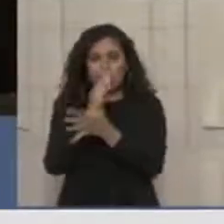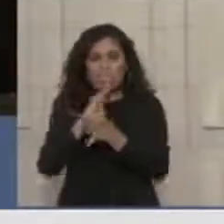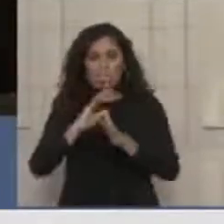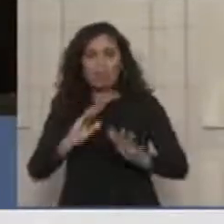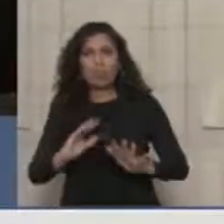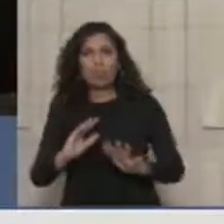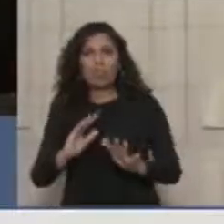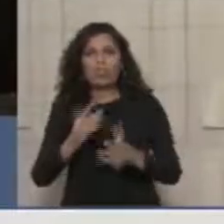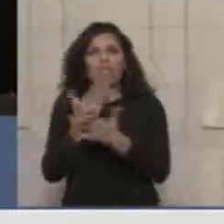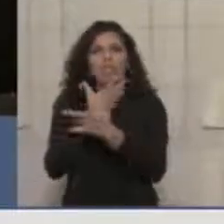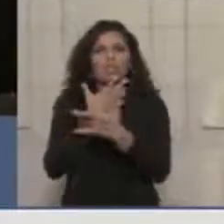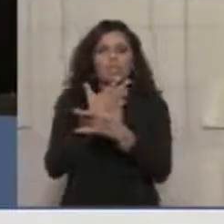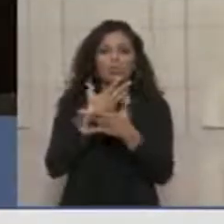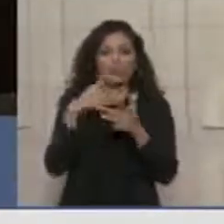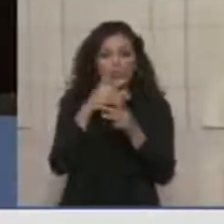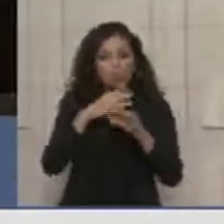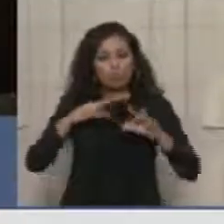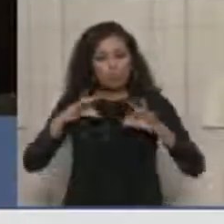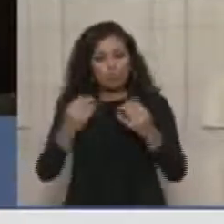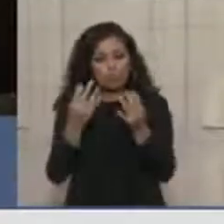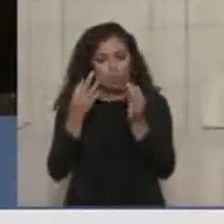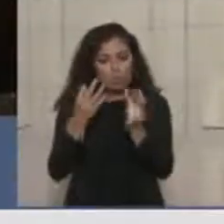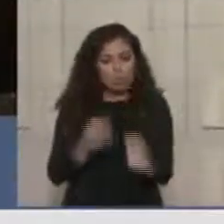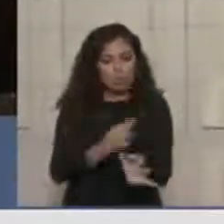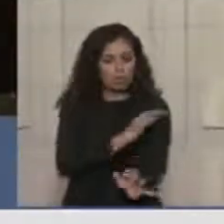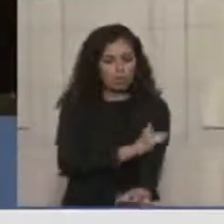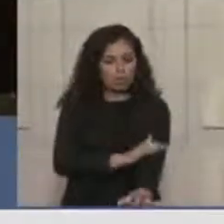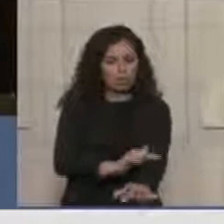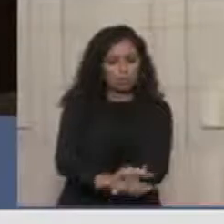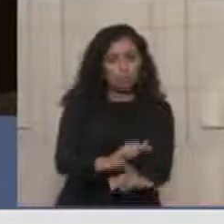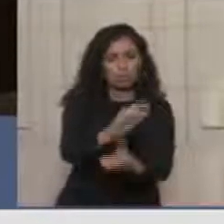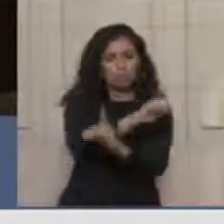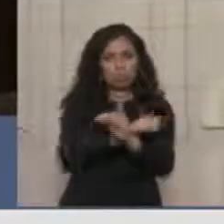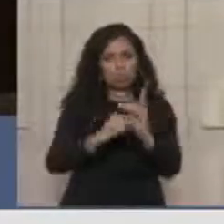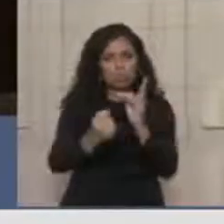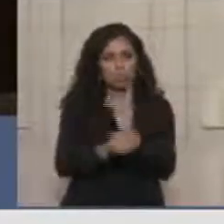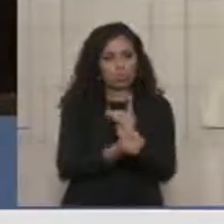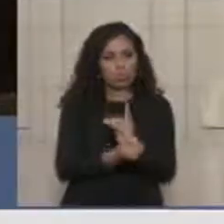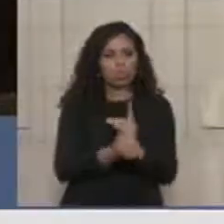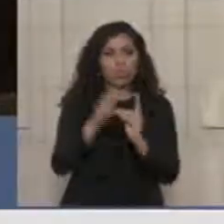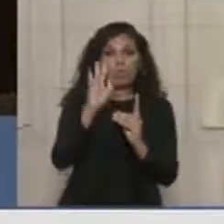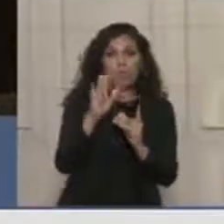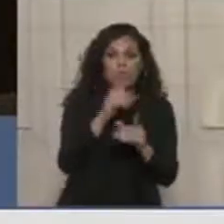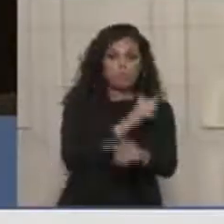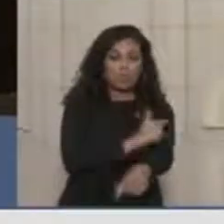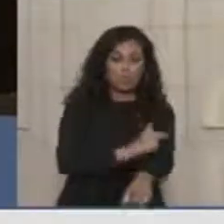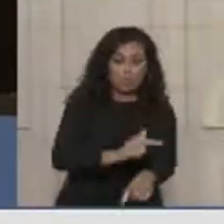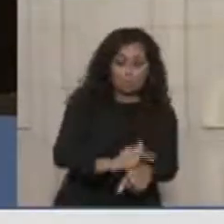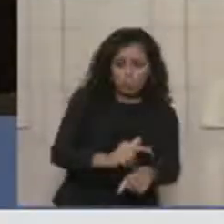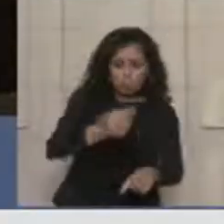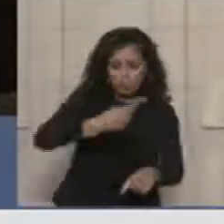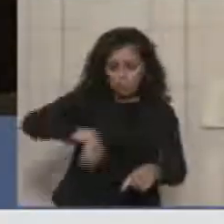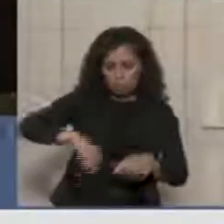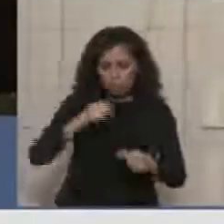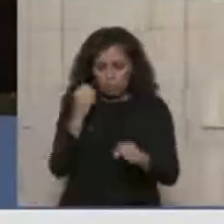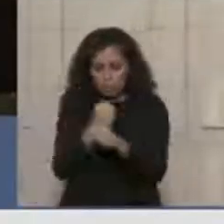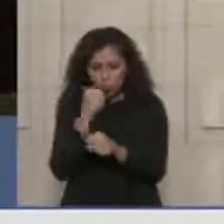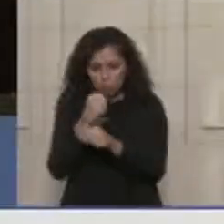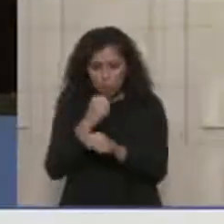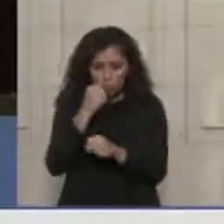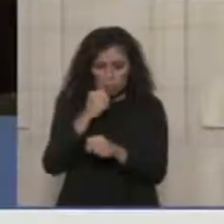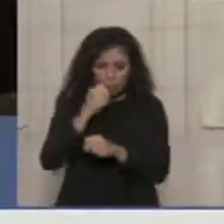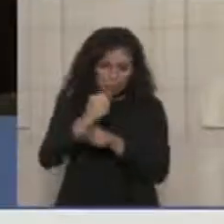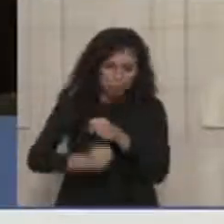valores da sociedade ocidental, valores estes que foram construídos de maneira milenar e nos